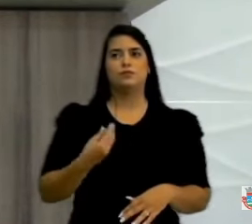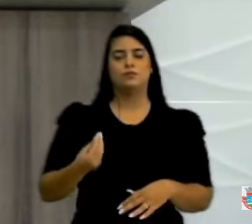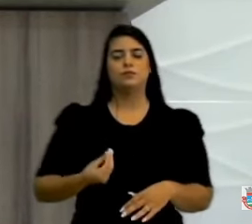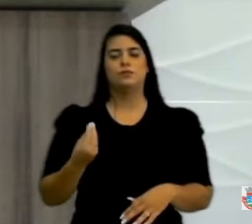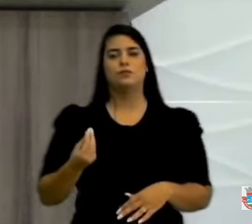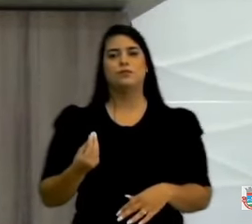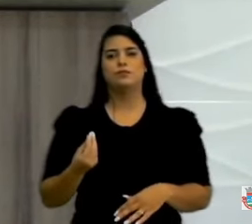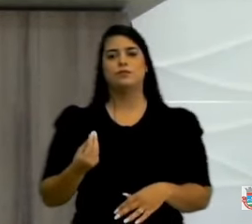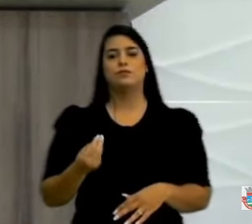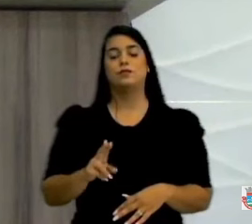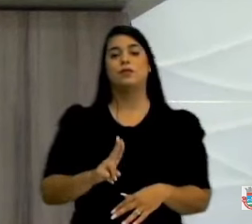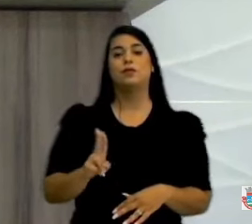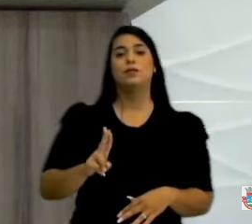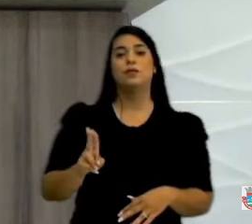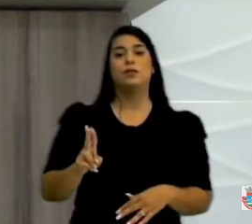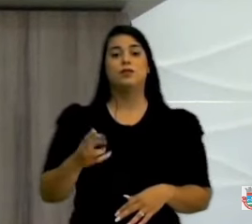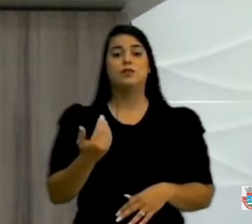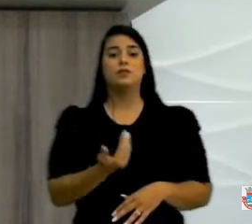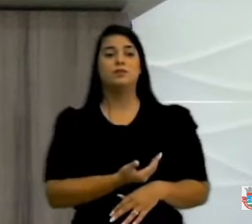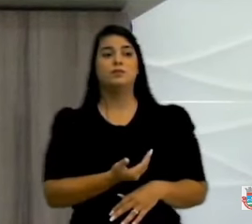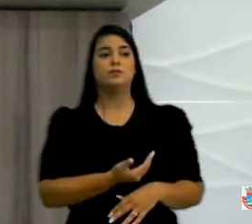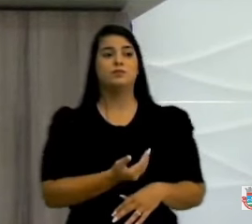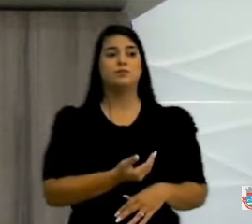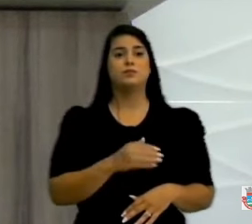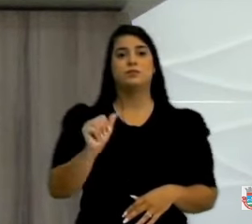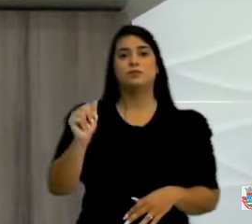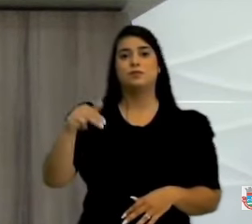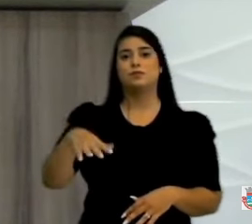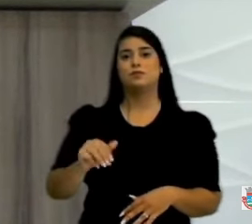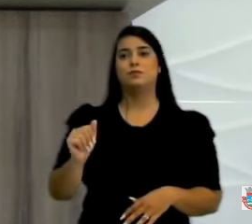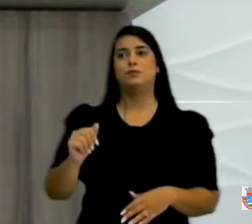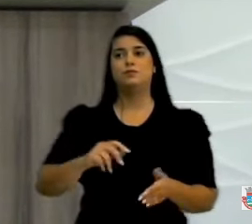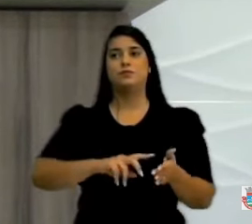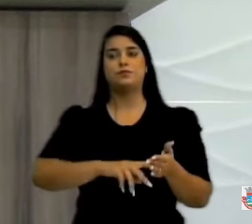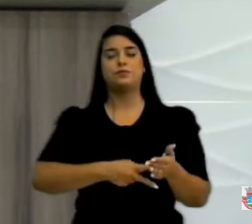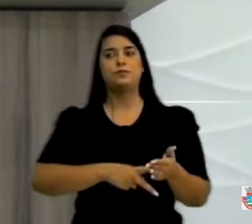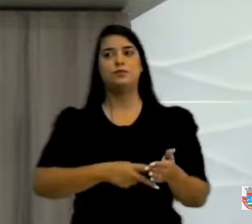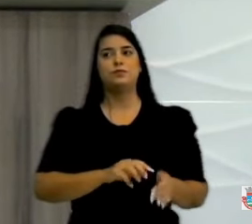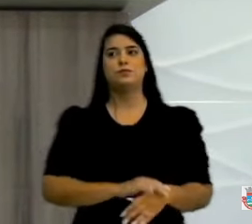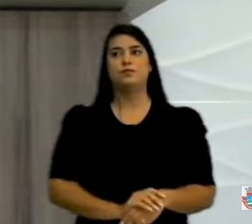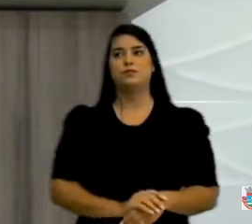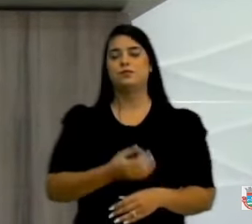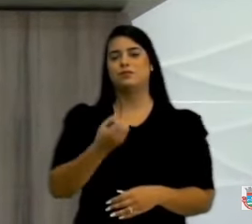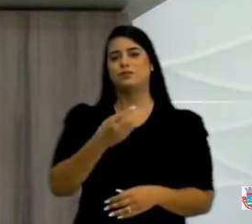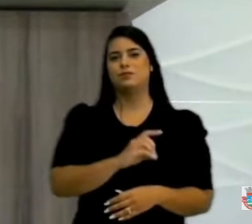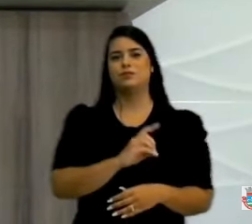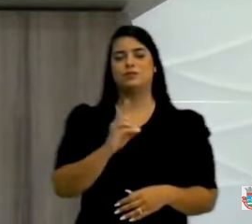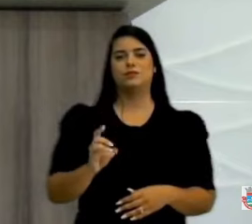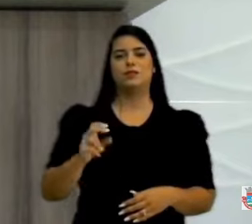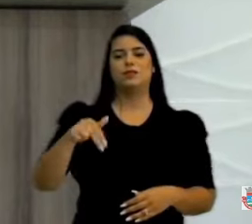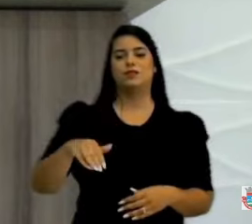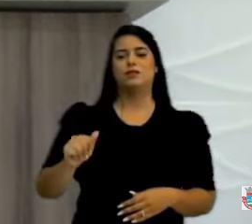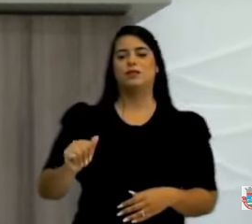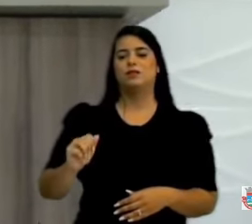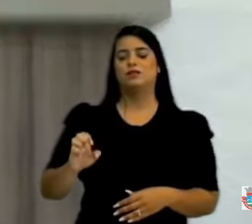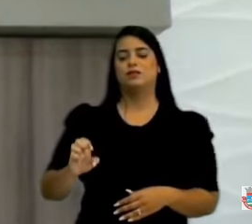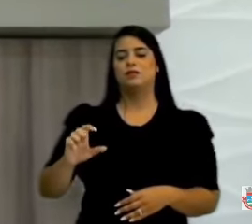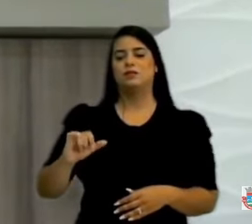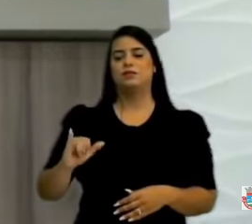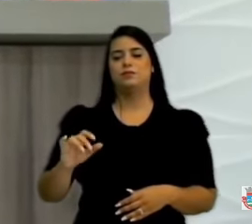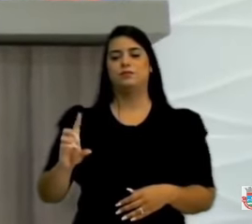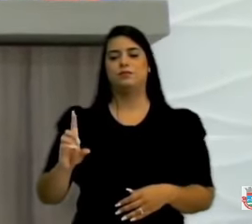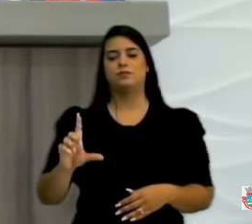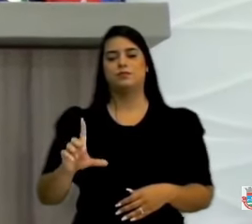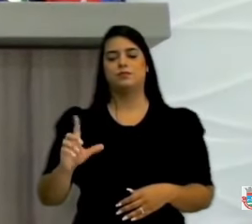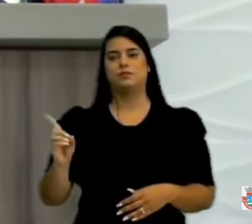em nome da nossa querida presidente Aninha do sindicato. Bom dia, dona Neilda, esposa do doutor Ataíde, que nos escuta